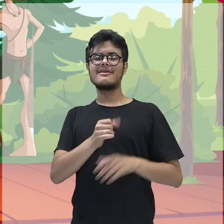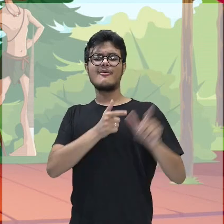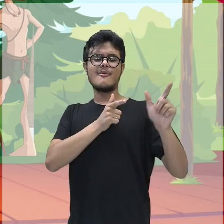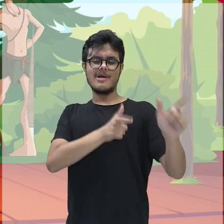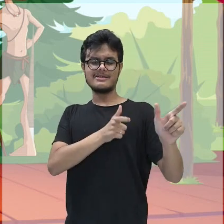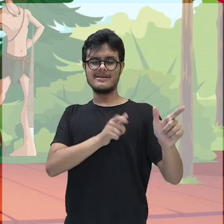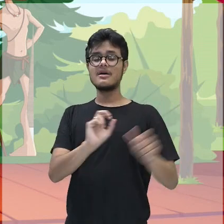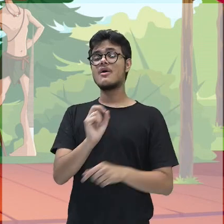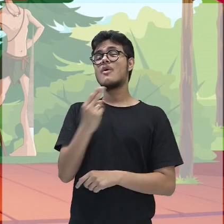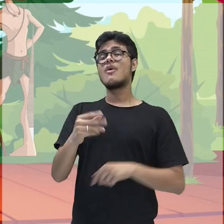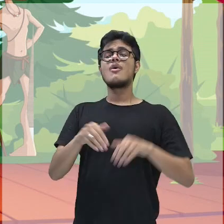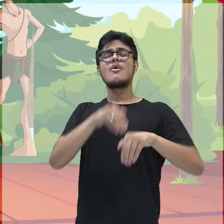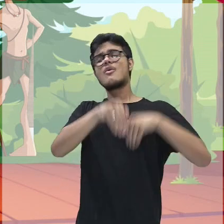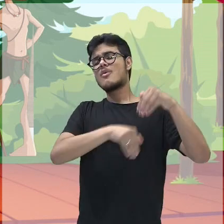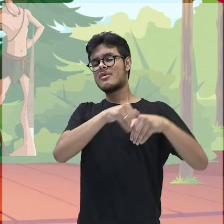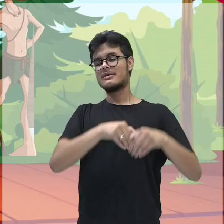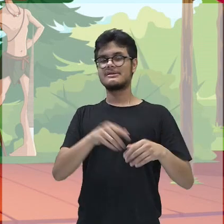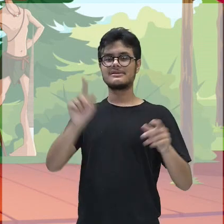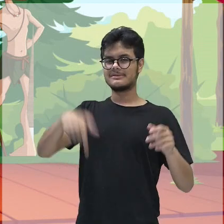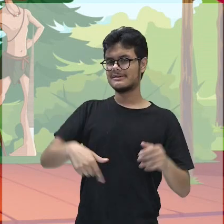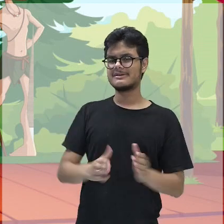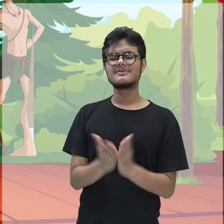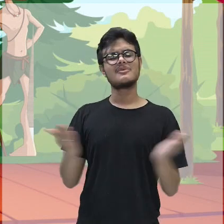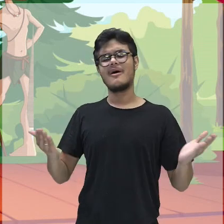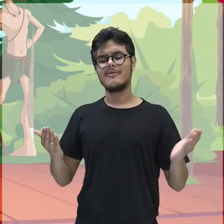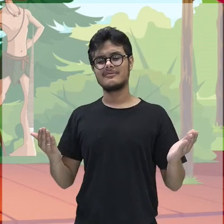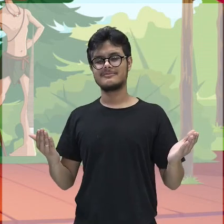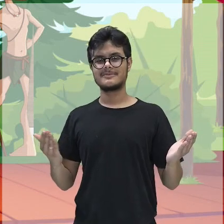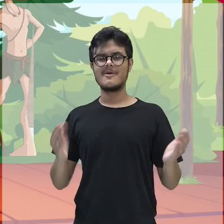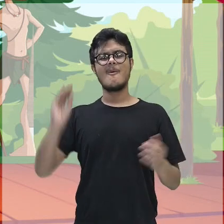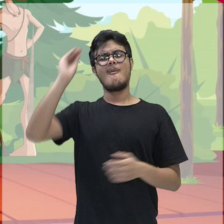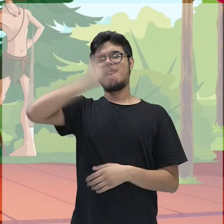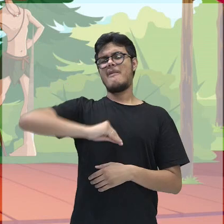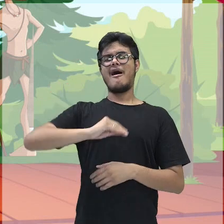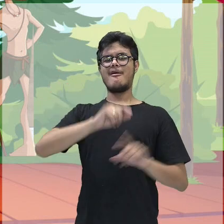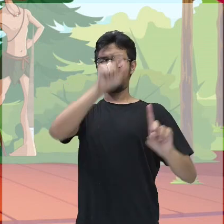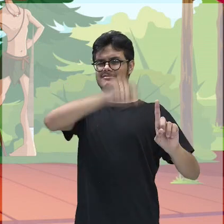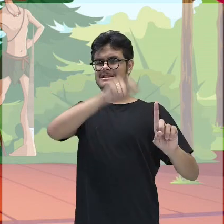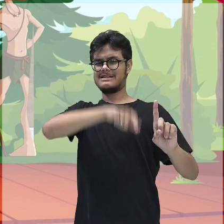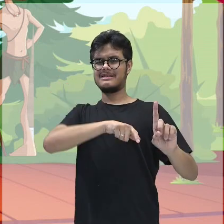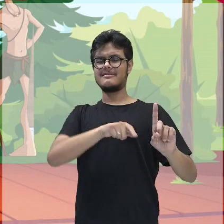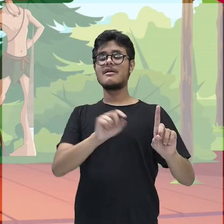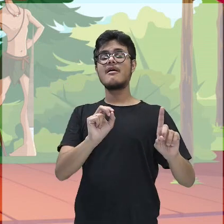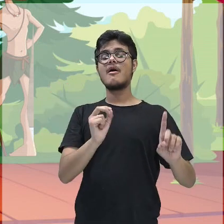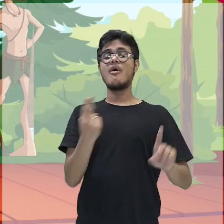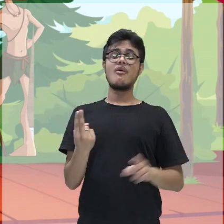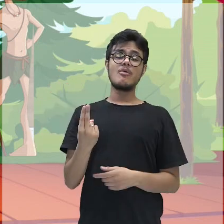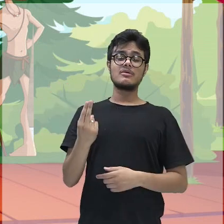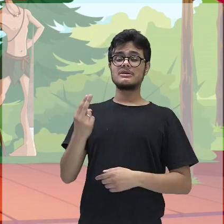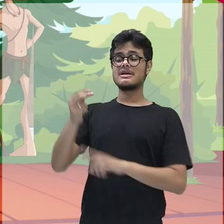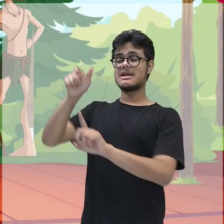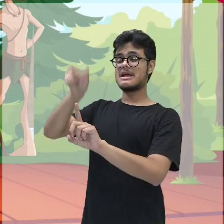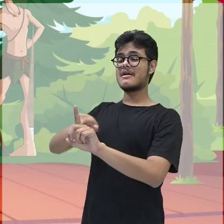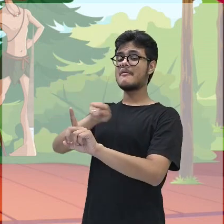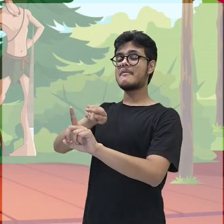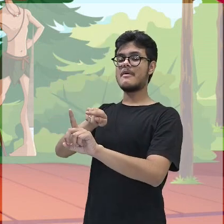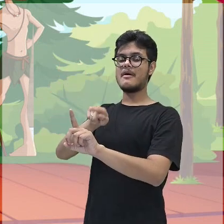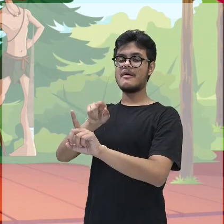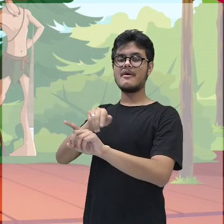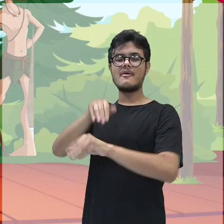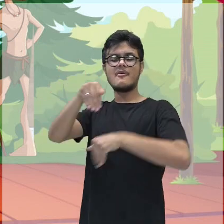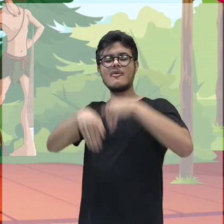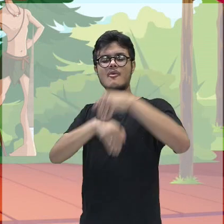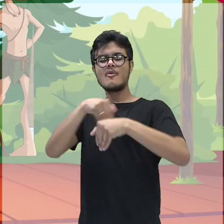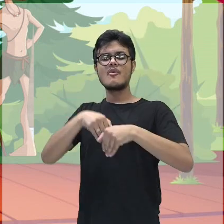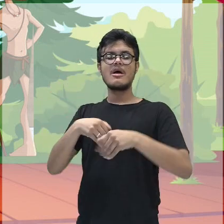protagonista? Seria a pessoa, vamos dizer, o ator, o personagem principal, o que é o herói,